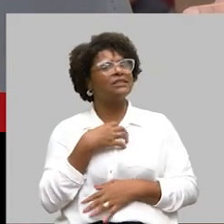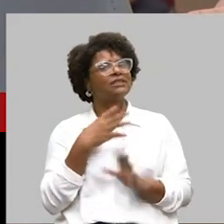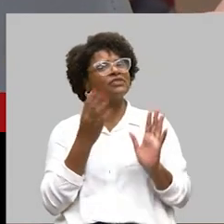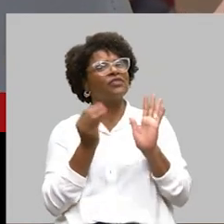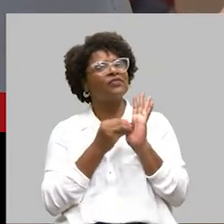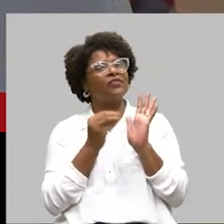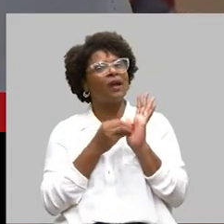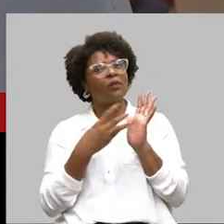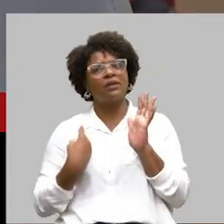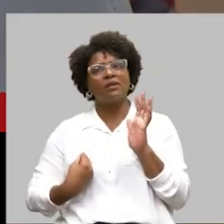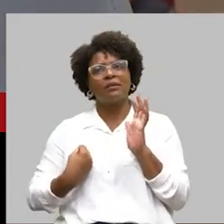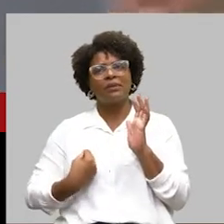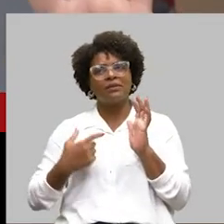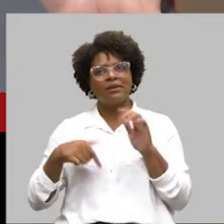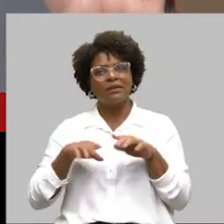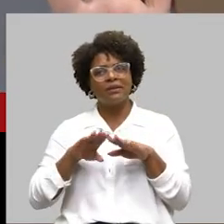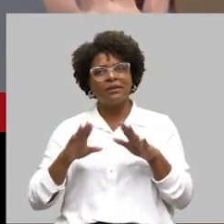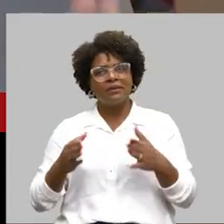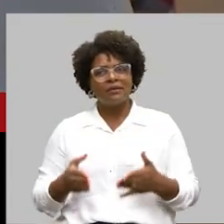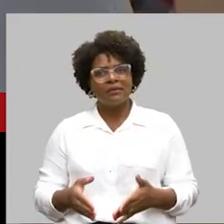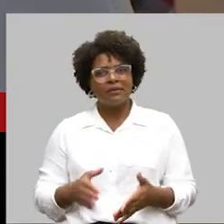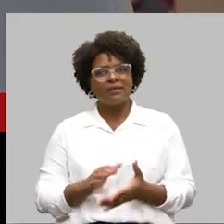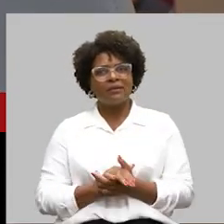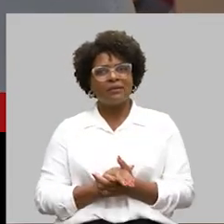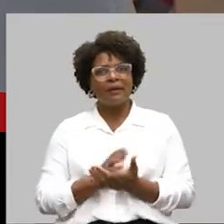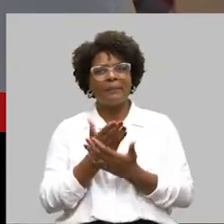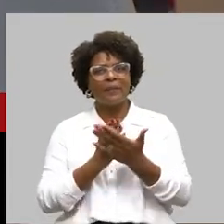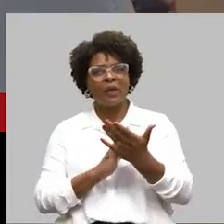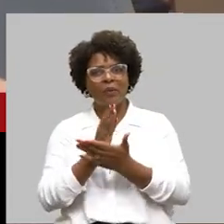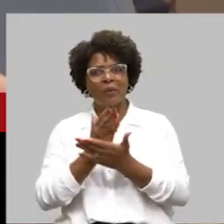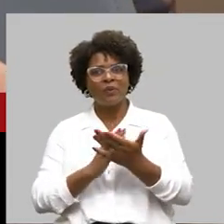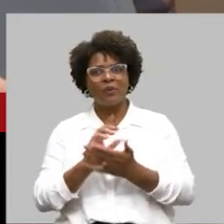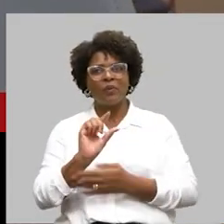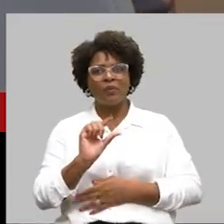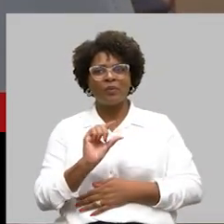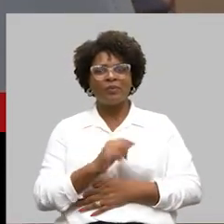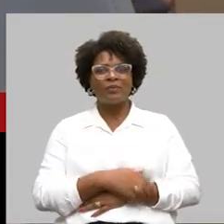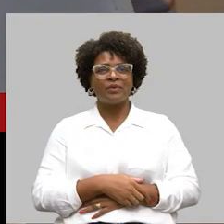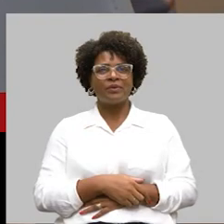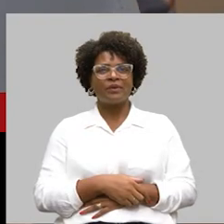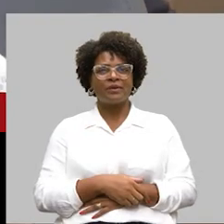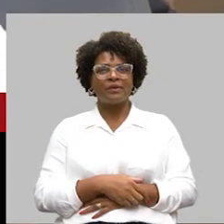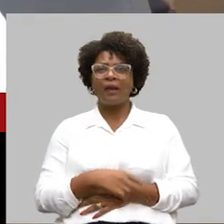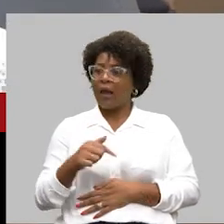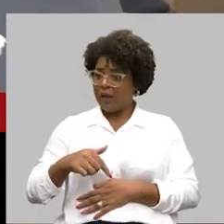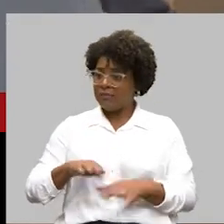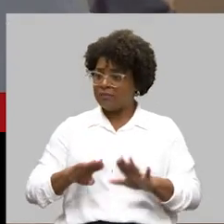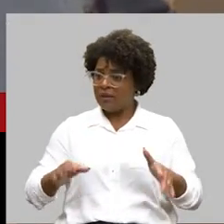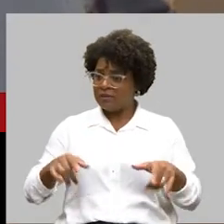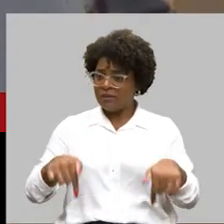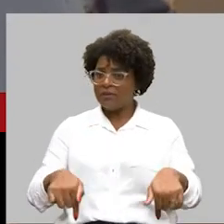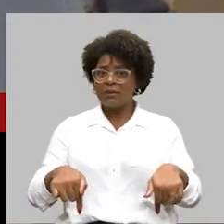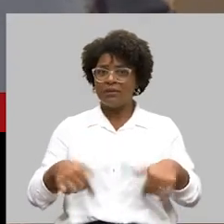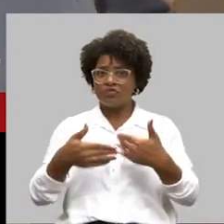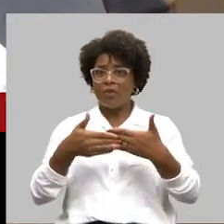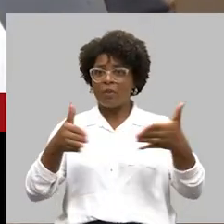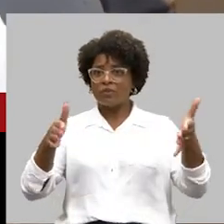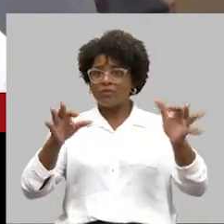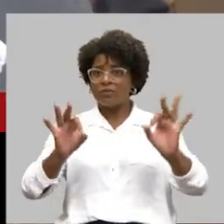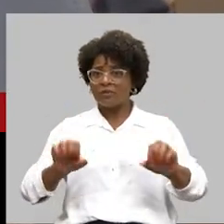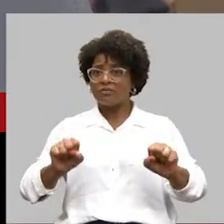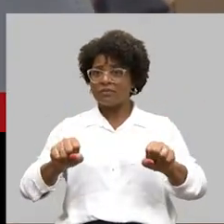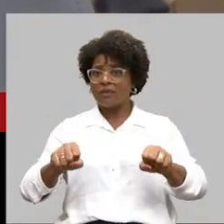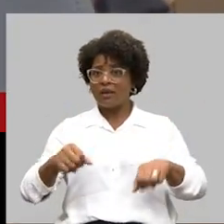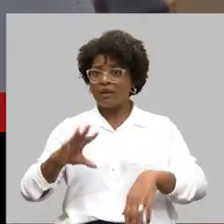deles aqui nessa mesa me incomodou um pouco Ah mas eu tô falando nessa mesa aqui mesmo dessa de abertura mesmo